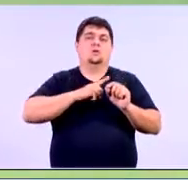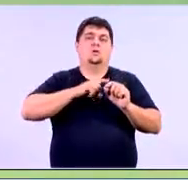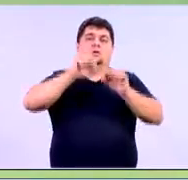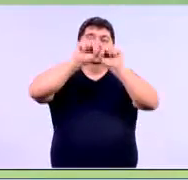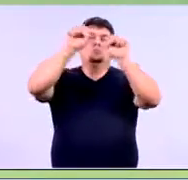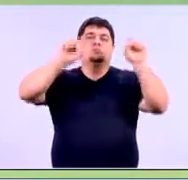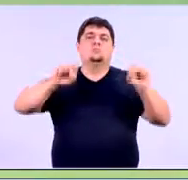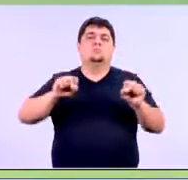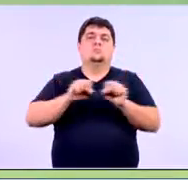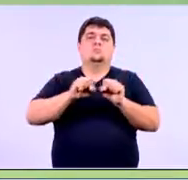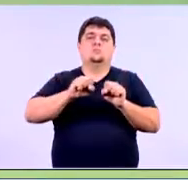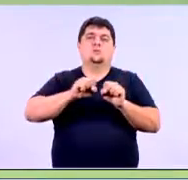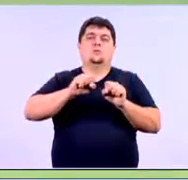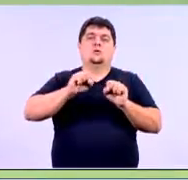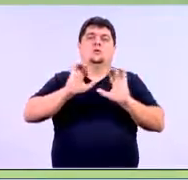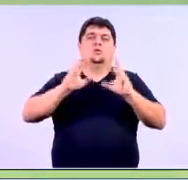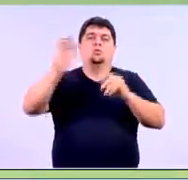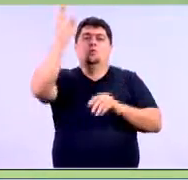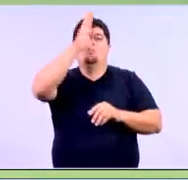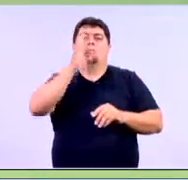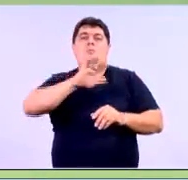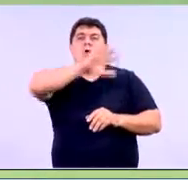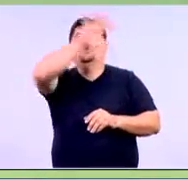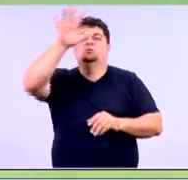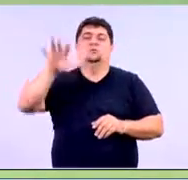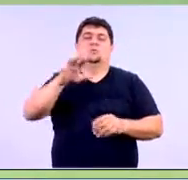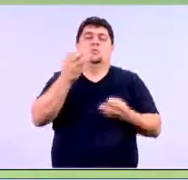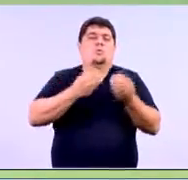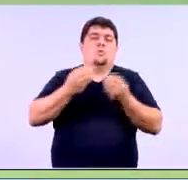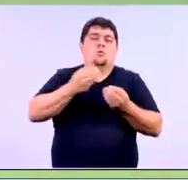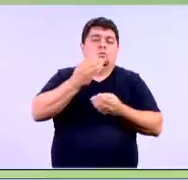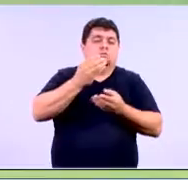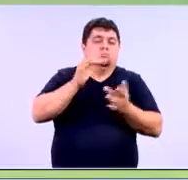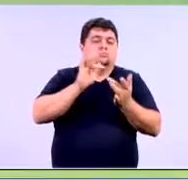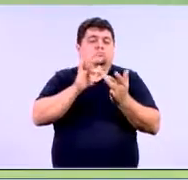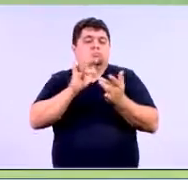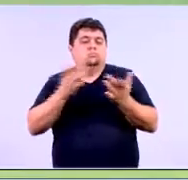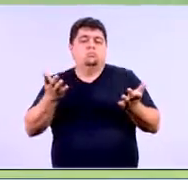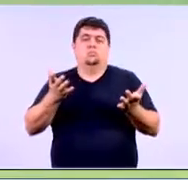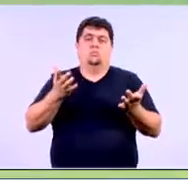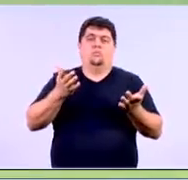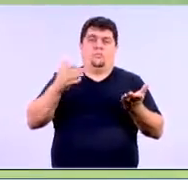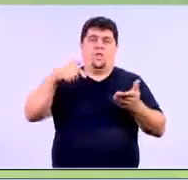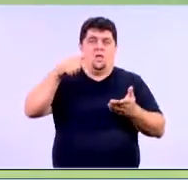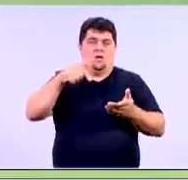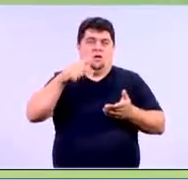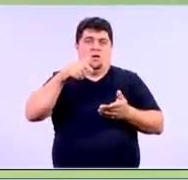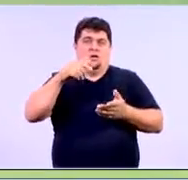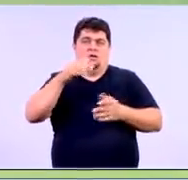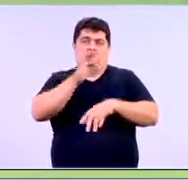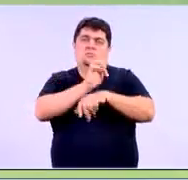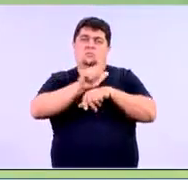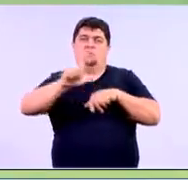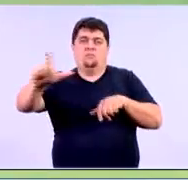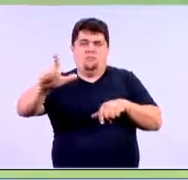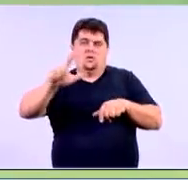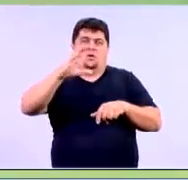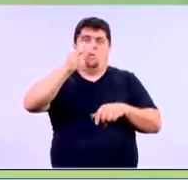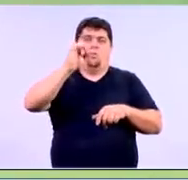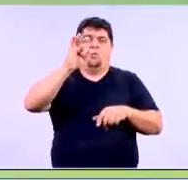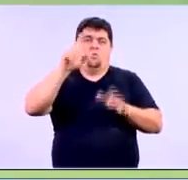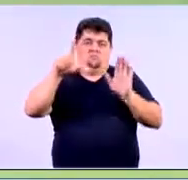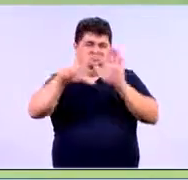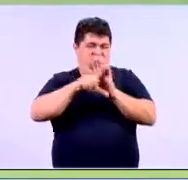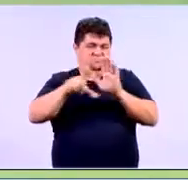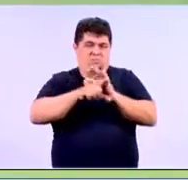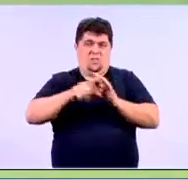tributário nacional. De que forma que isso está relacionado? Na nossa Constituição Federal, aquela selecionada como a